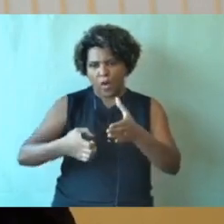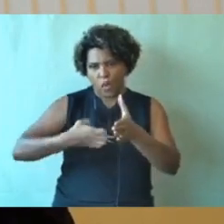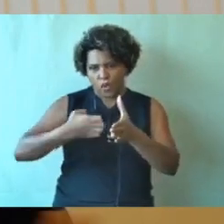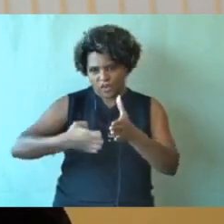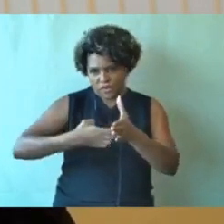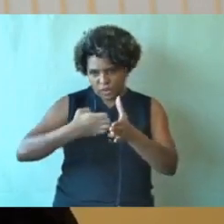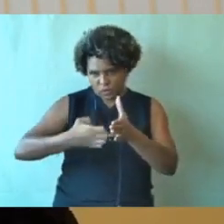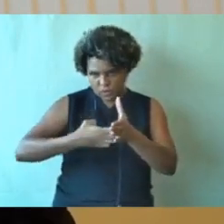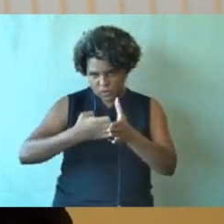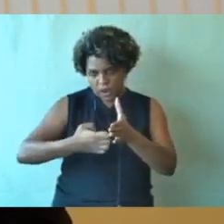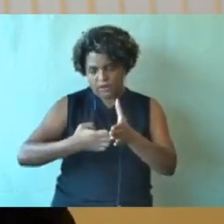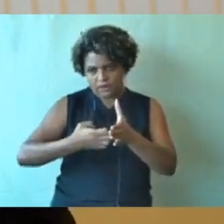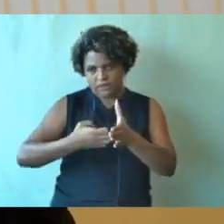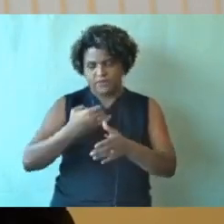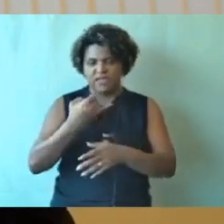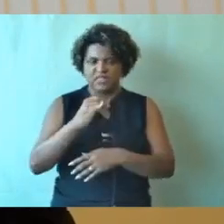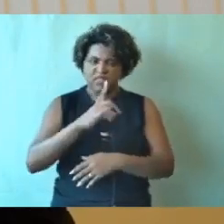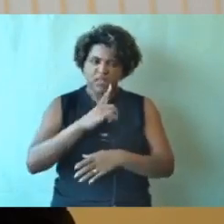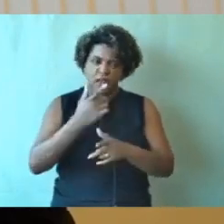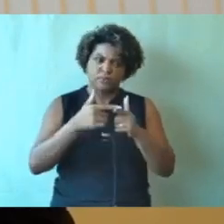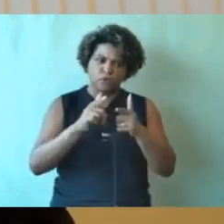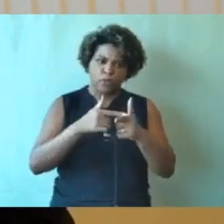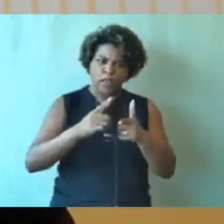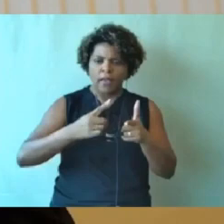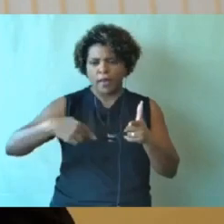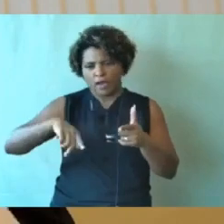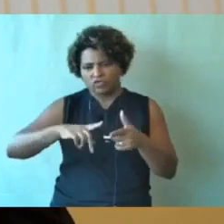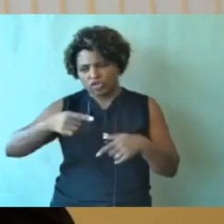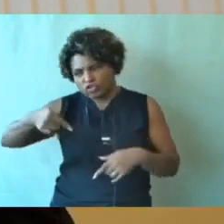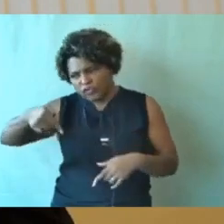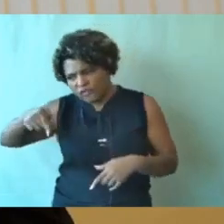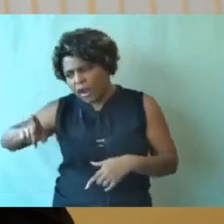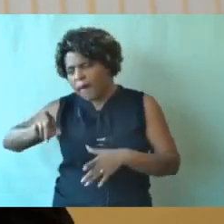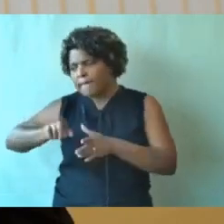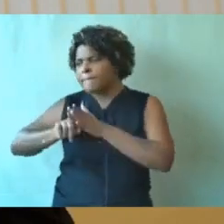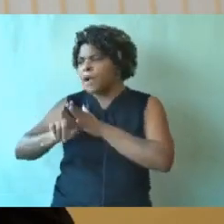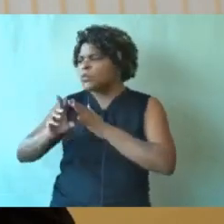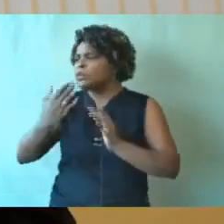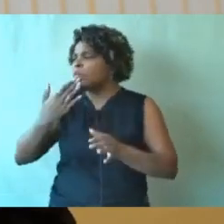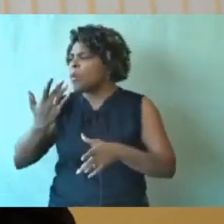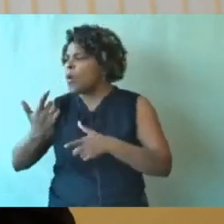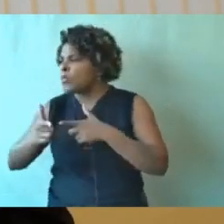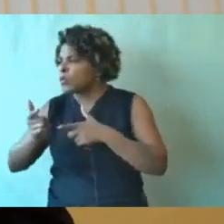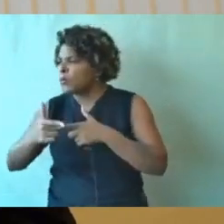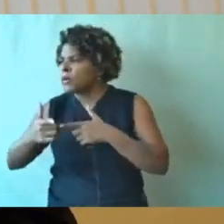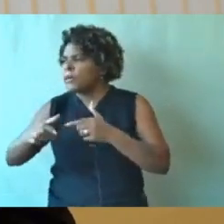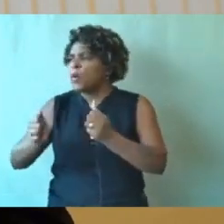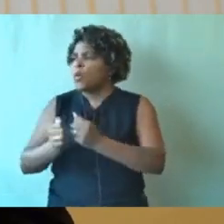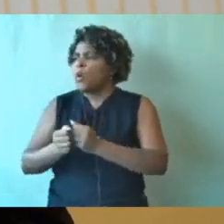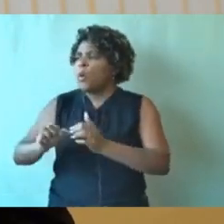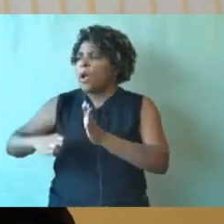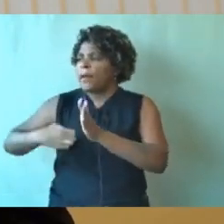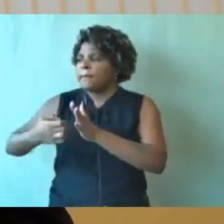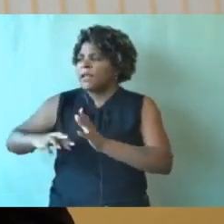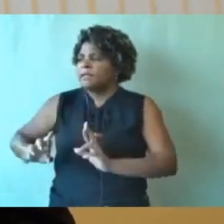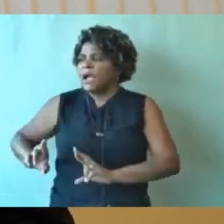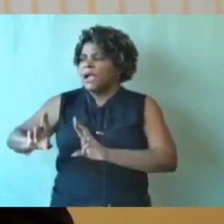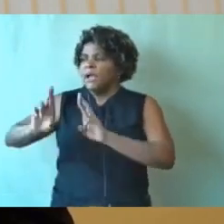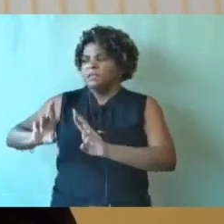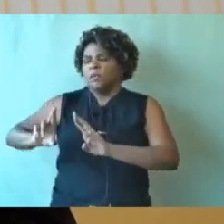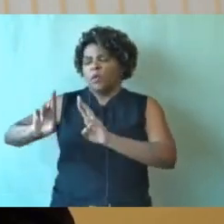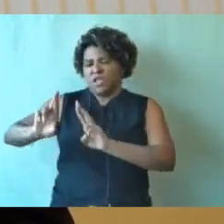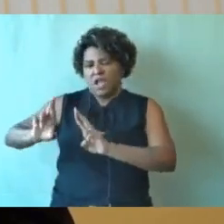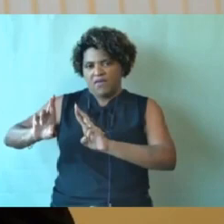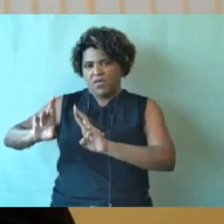nós ficamos sabendo, nós vamos saber o porquê com a empresa operadora. Através, praticamente, isso